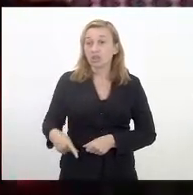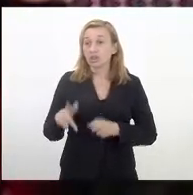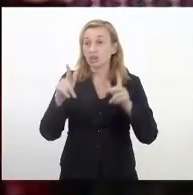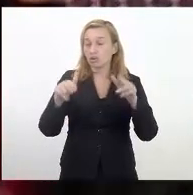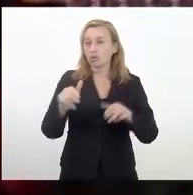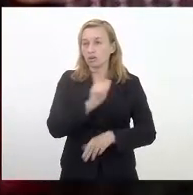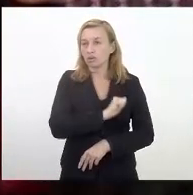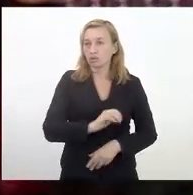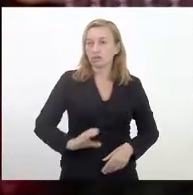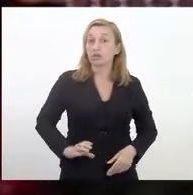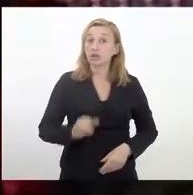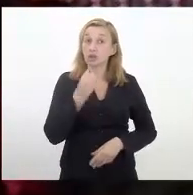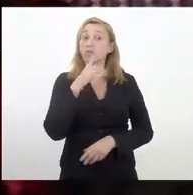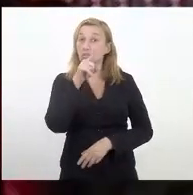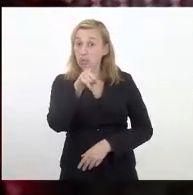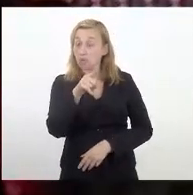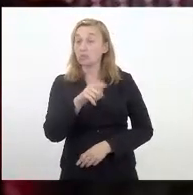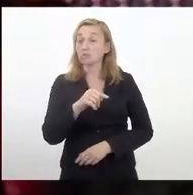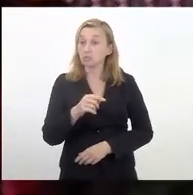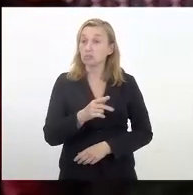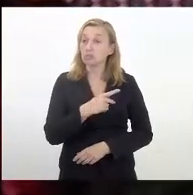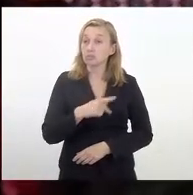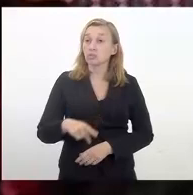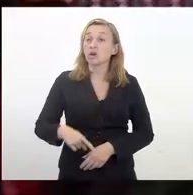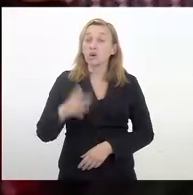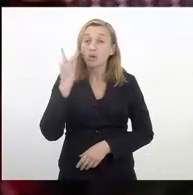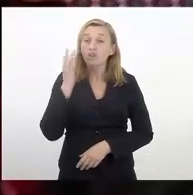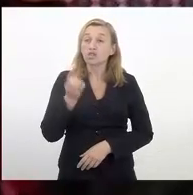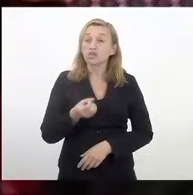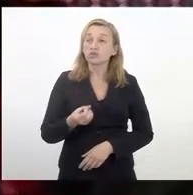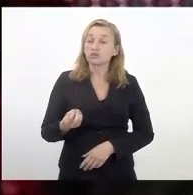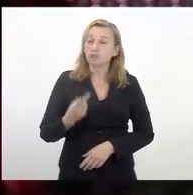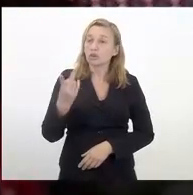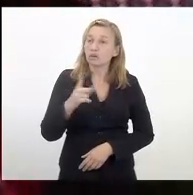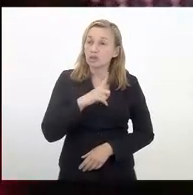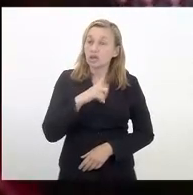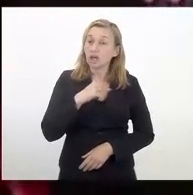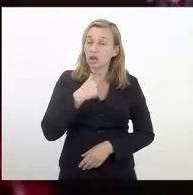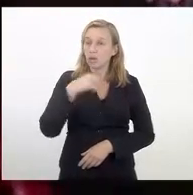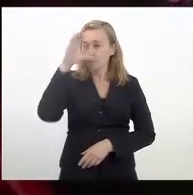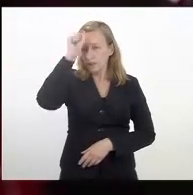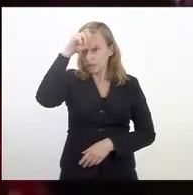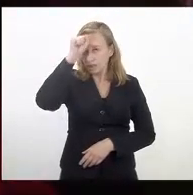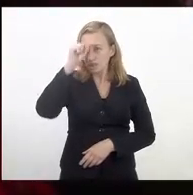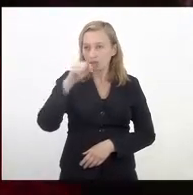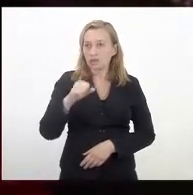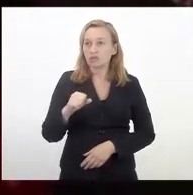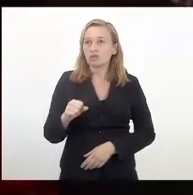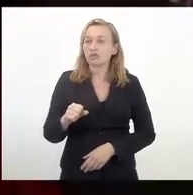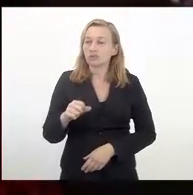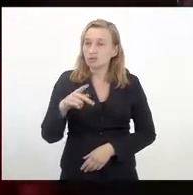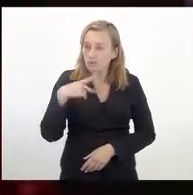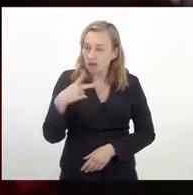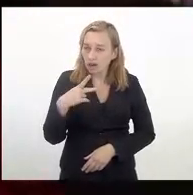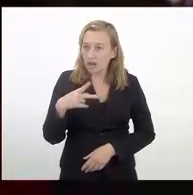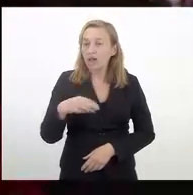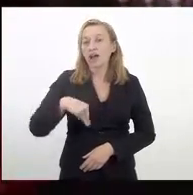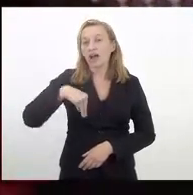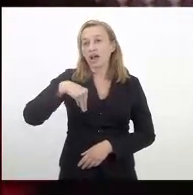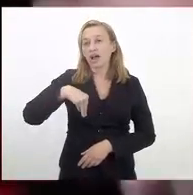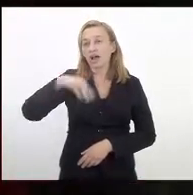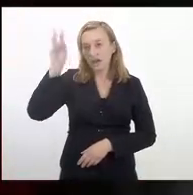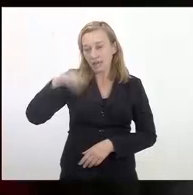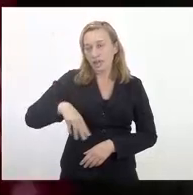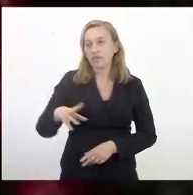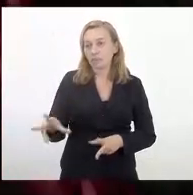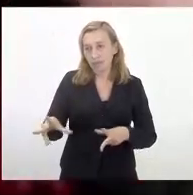ele é um bom Presidente Então acho que vale porque eu aprendi que a gente deve dar honra a quem tem honra também quando a gente